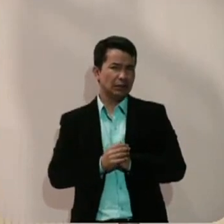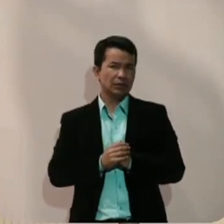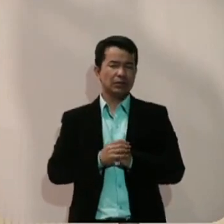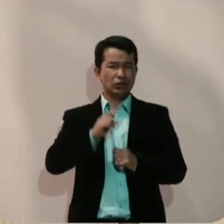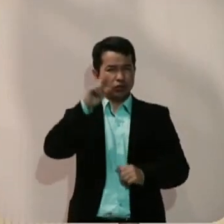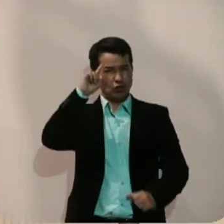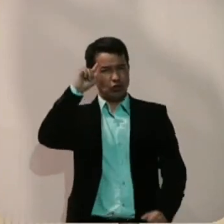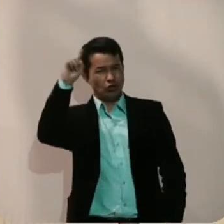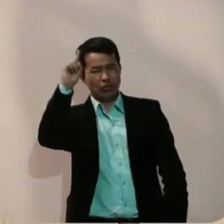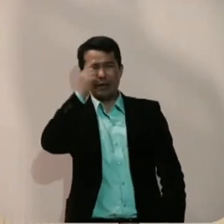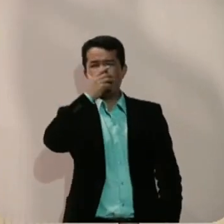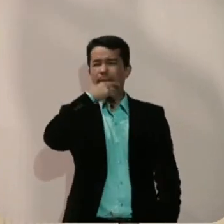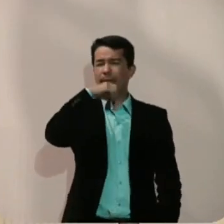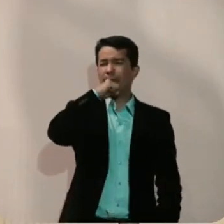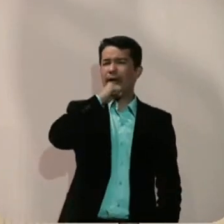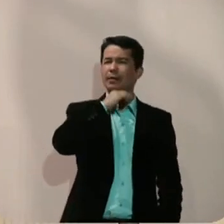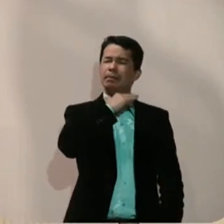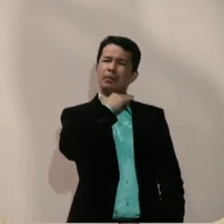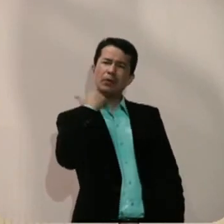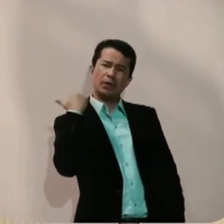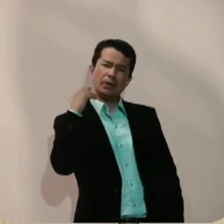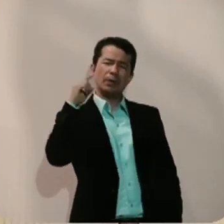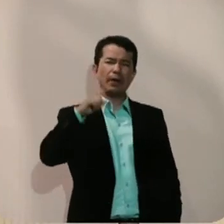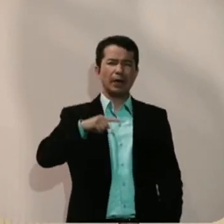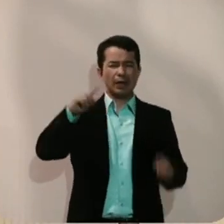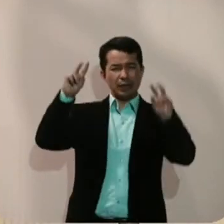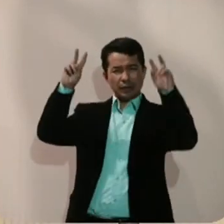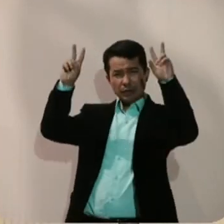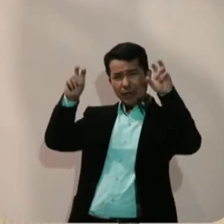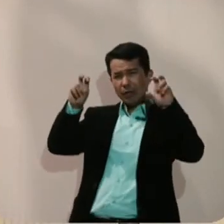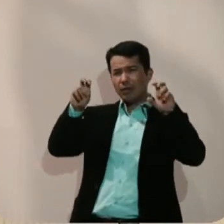o sucesso do fracasso.